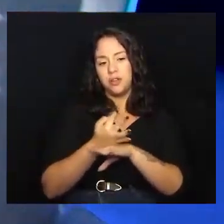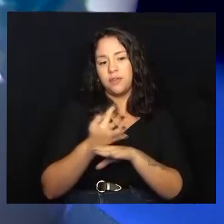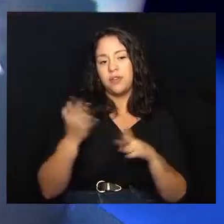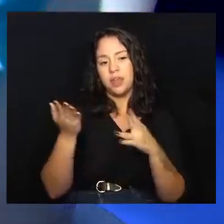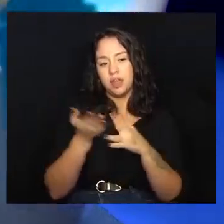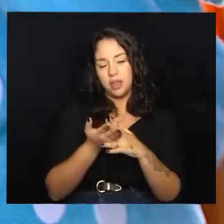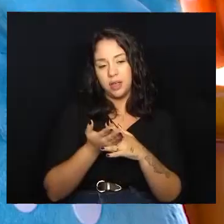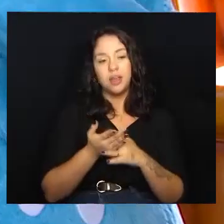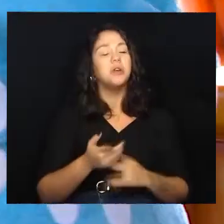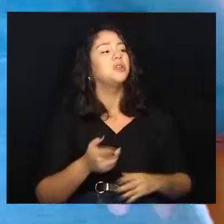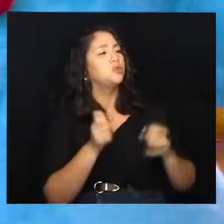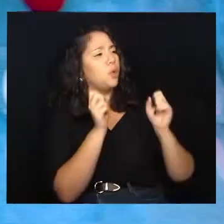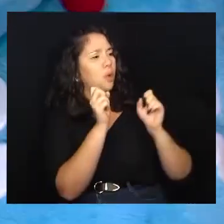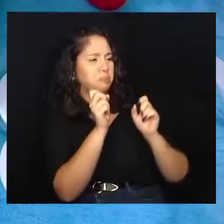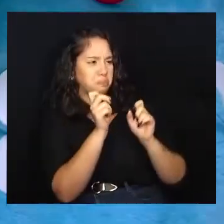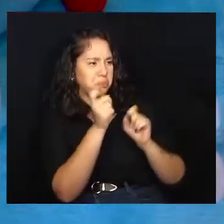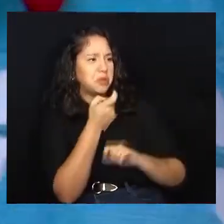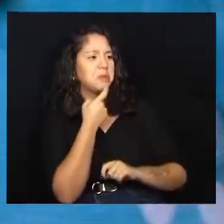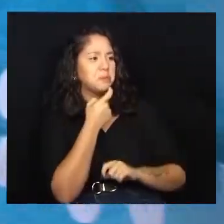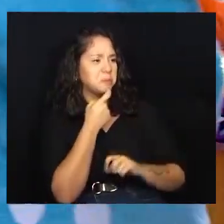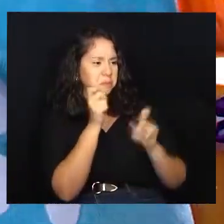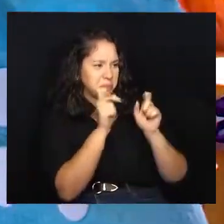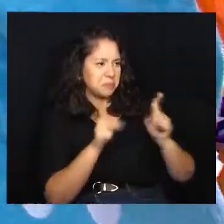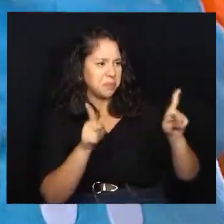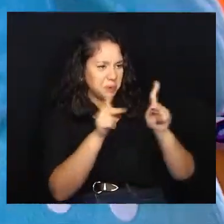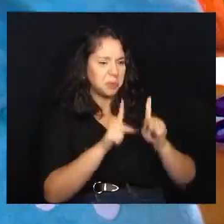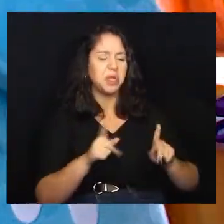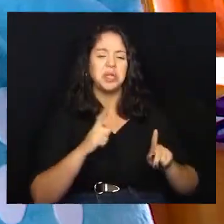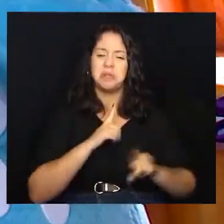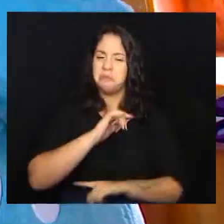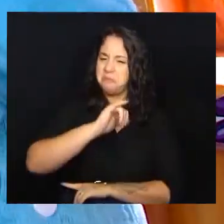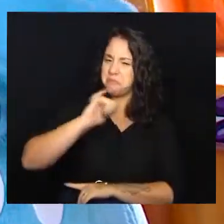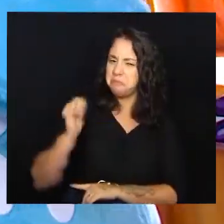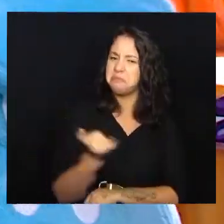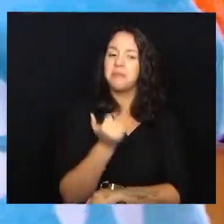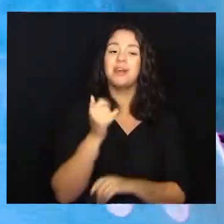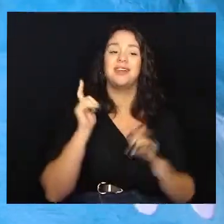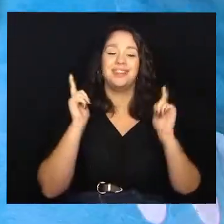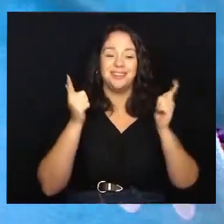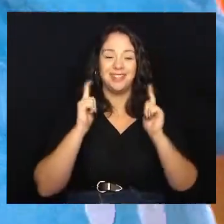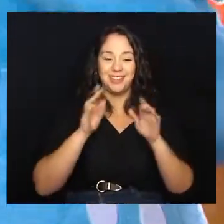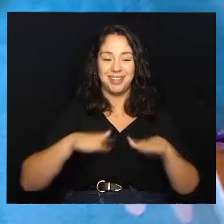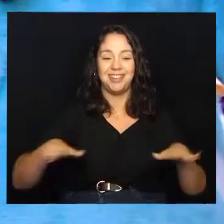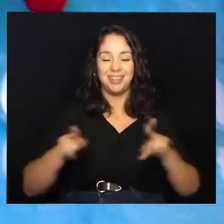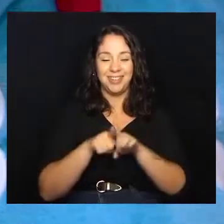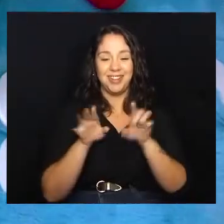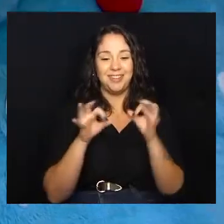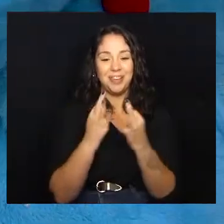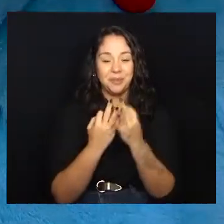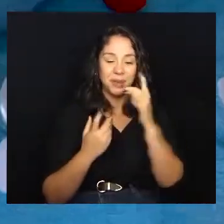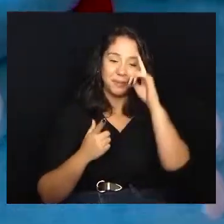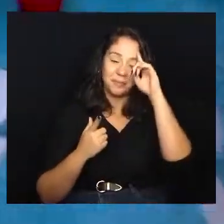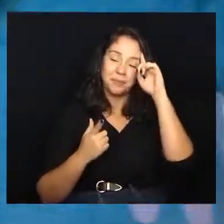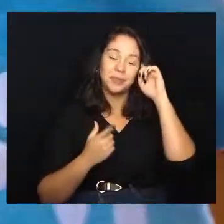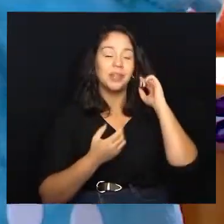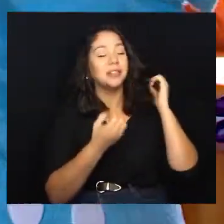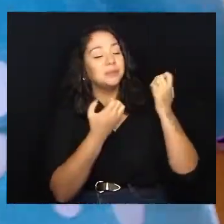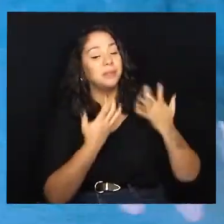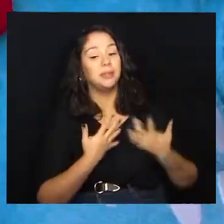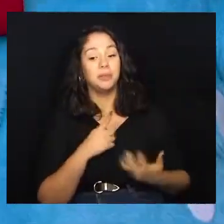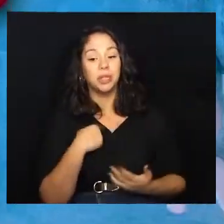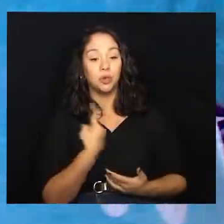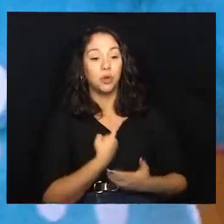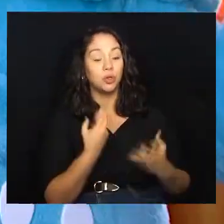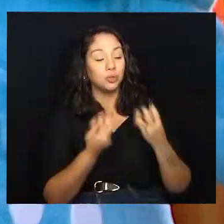meio do ano. O Campina Shopping caprichou aí na programação para as férias da criançada e de toda a família também. Fala um pouquinho para a